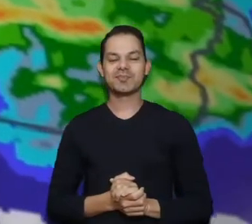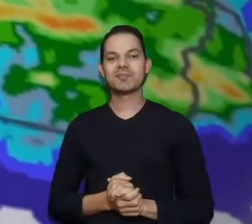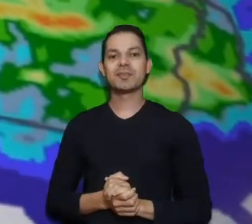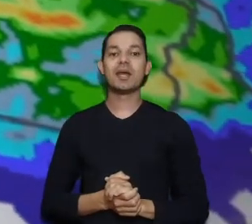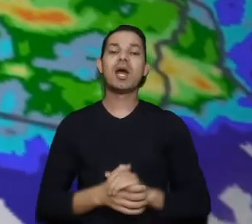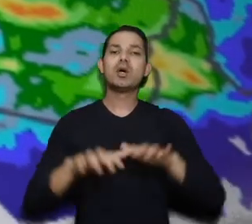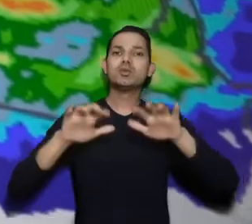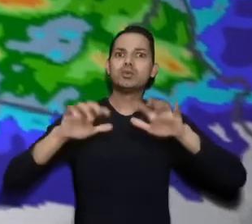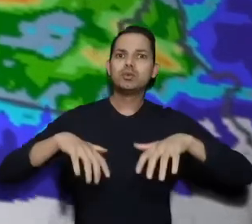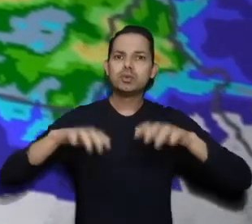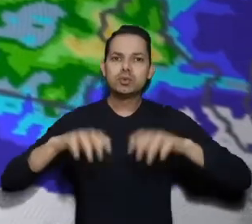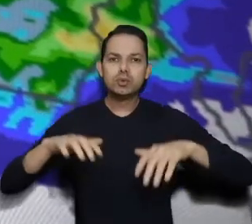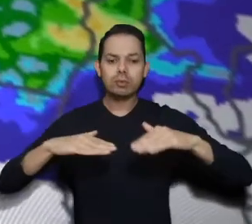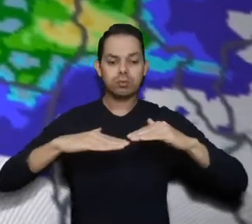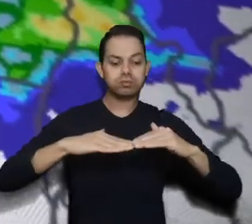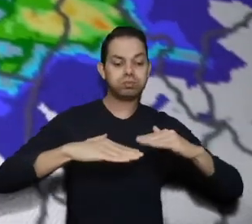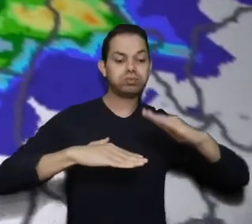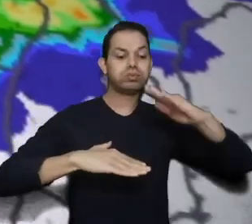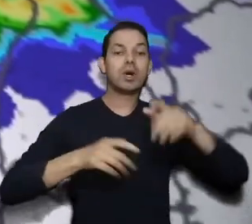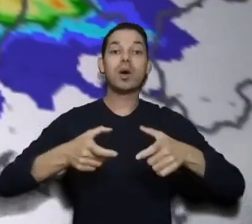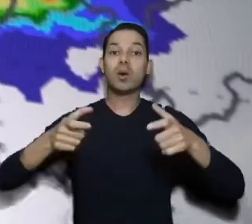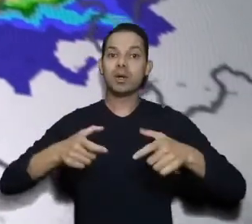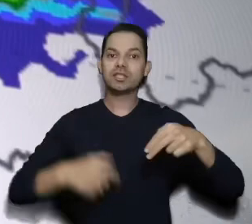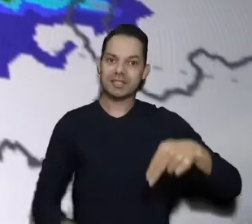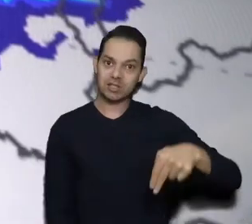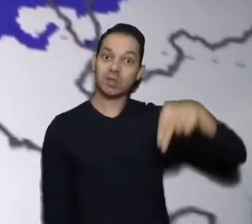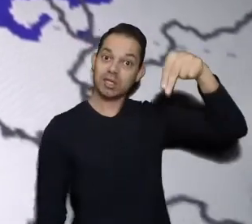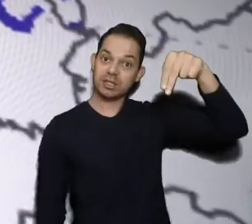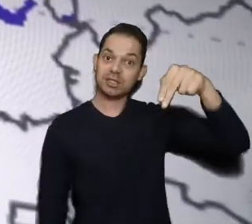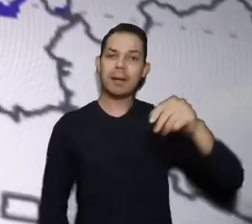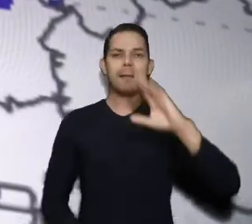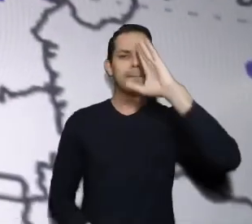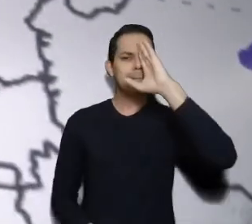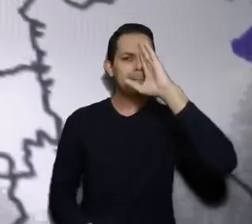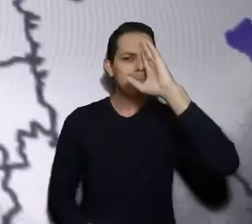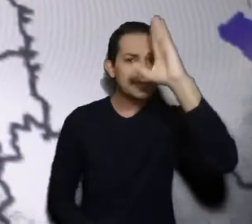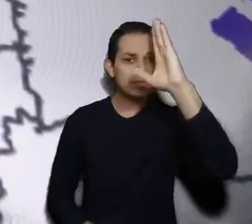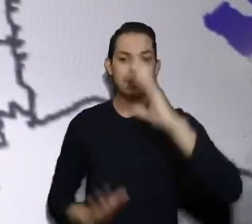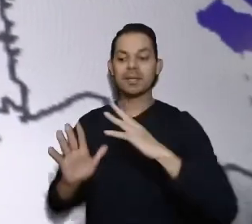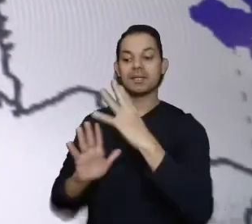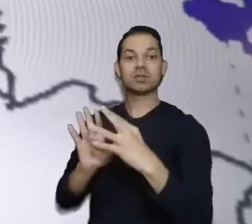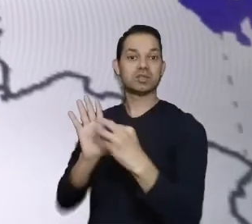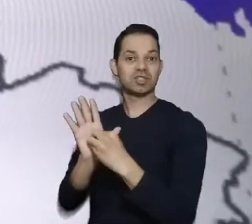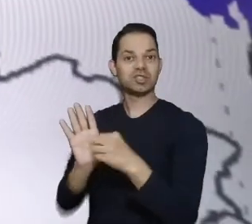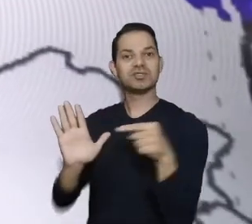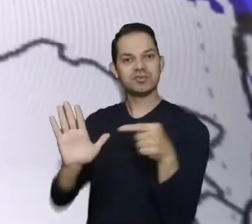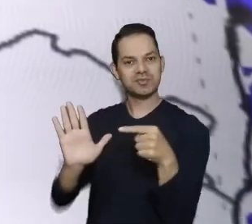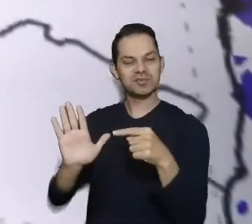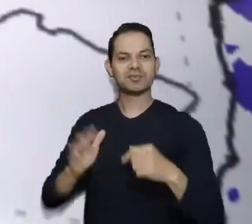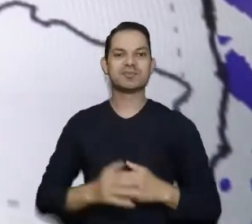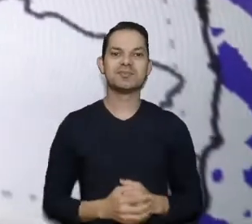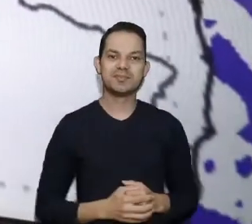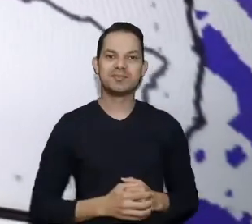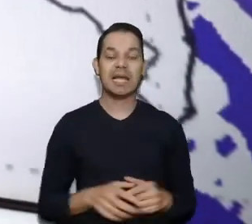previsão indica ocorrência de chuvas acima da média para a região norte, com especial atenção para o norte da